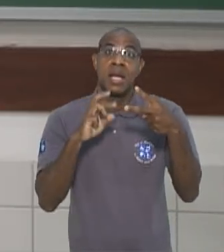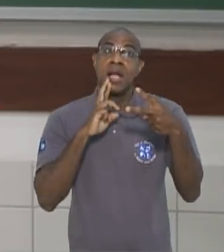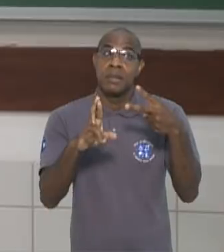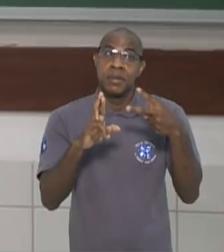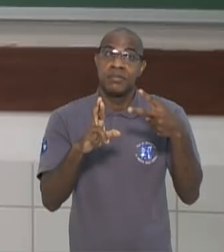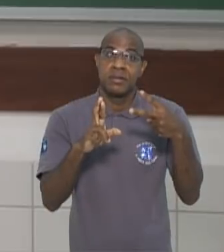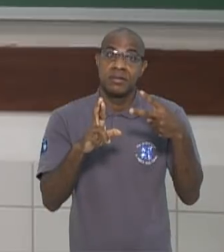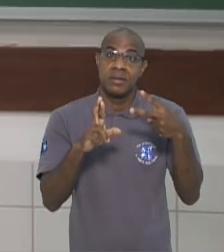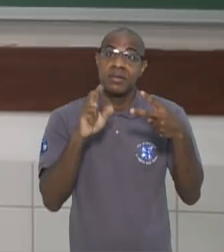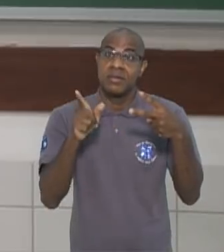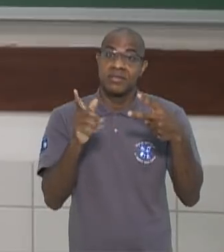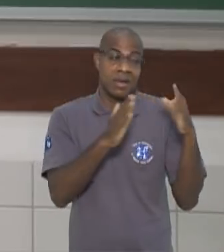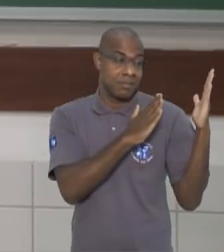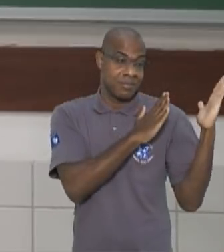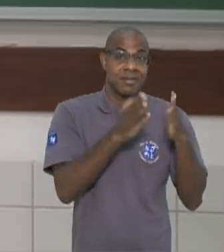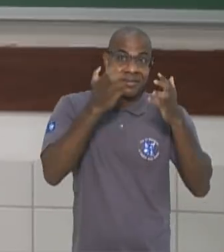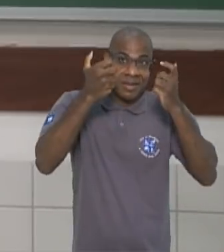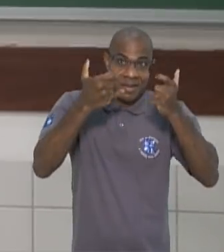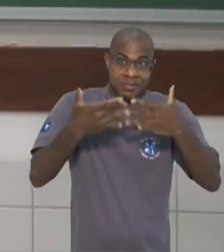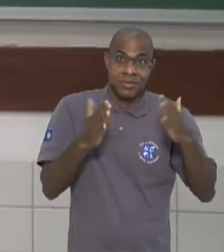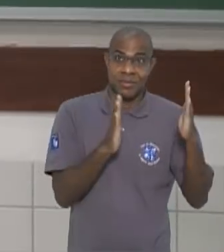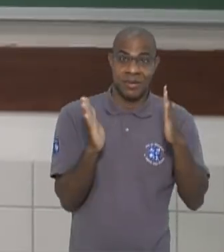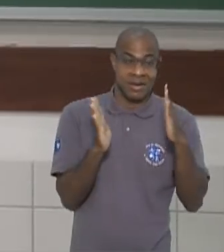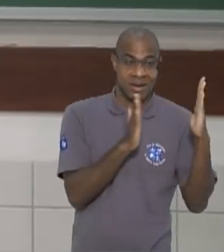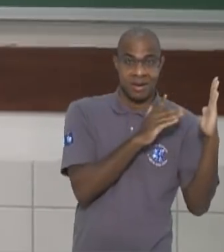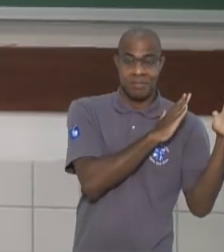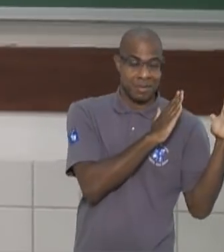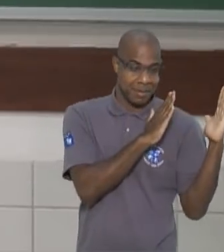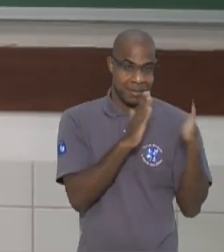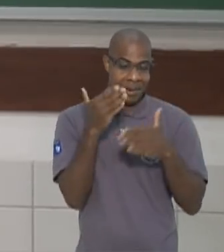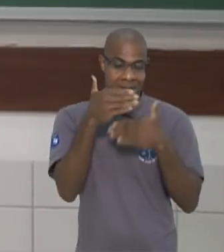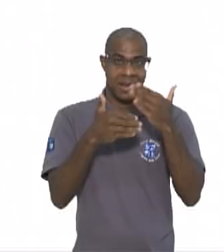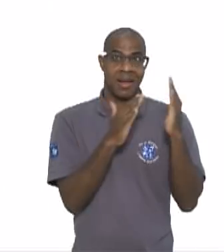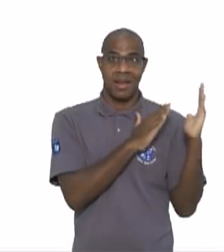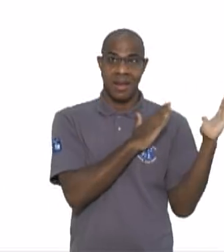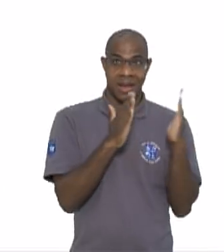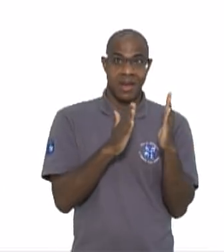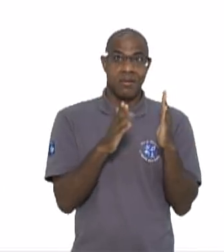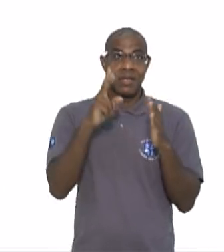de acordo com o que a gente viu até no momento na aula. E eu já volto com a correção.